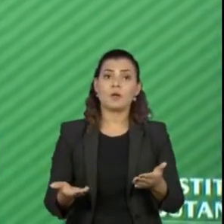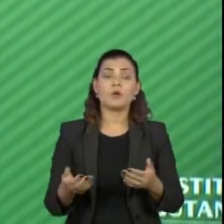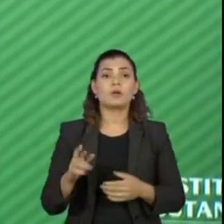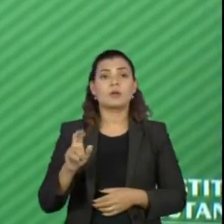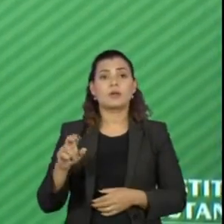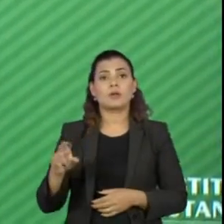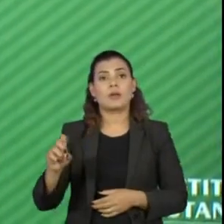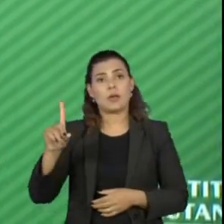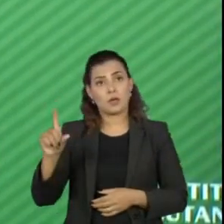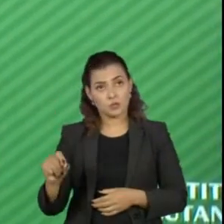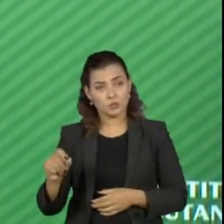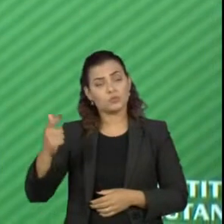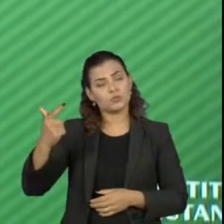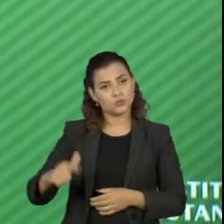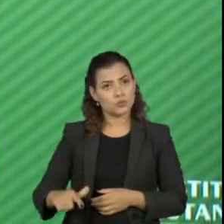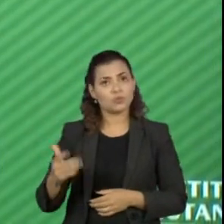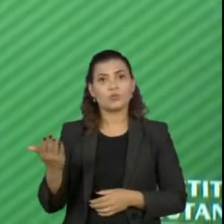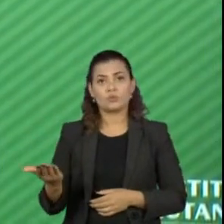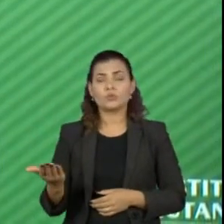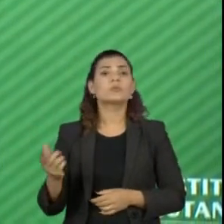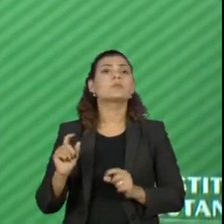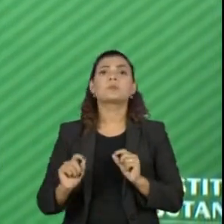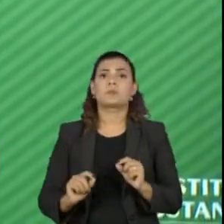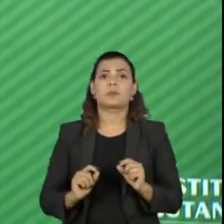Ricardo Palacios, novamente, para